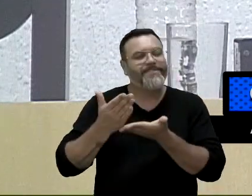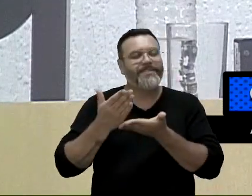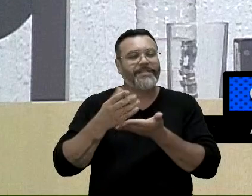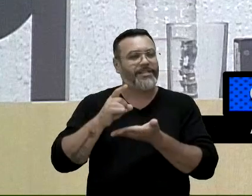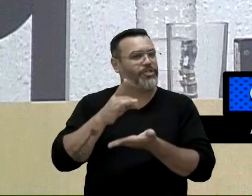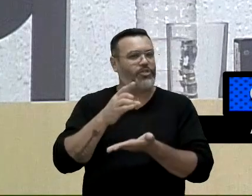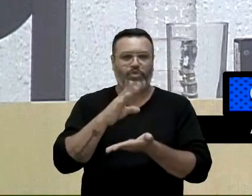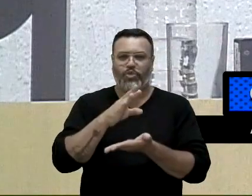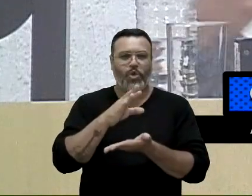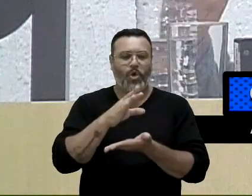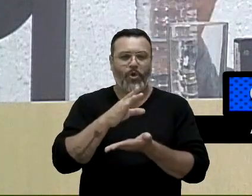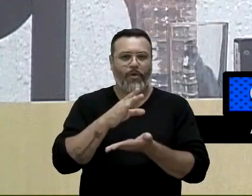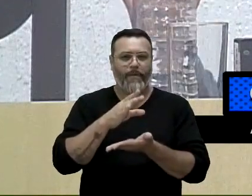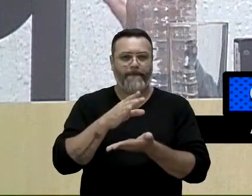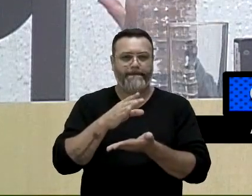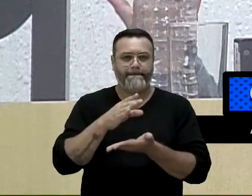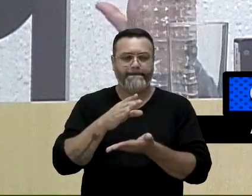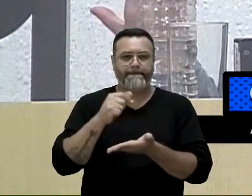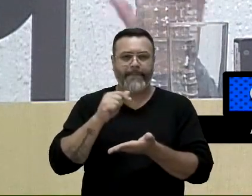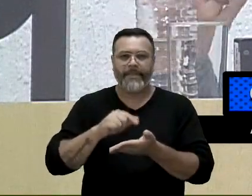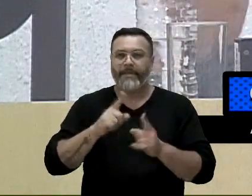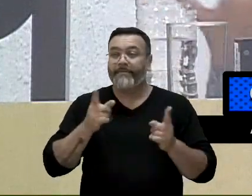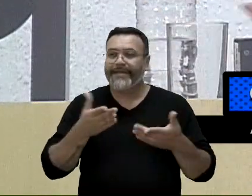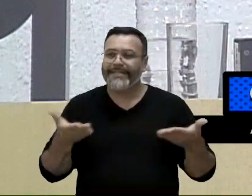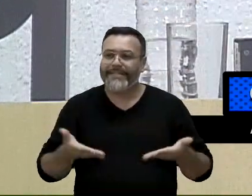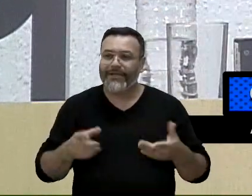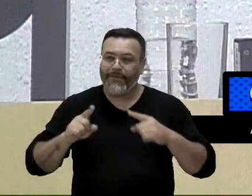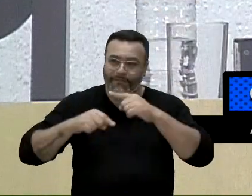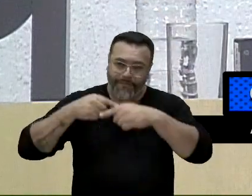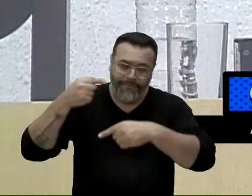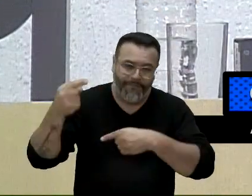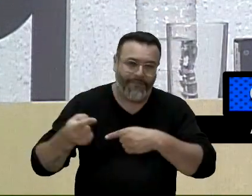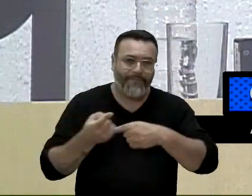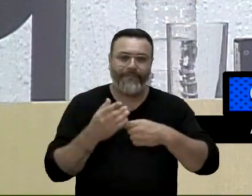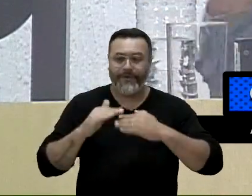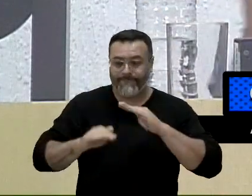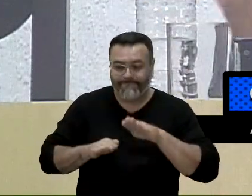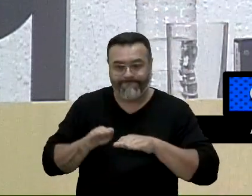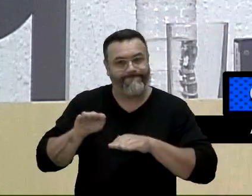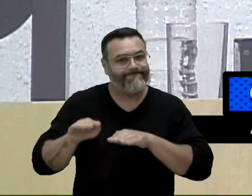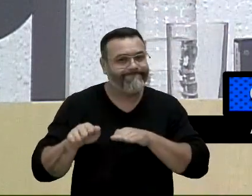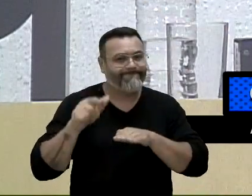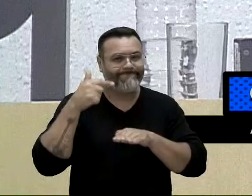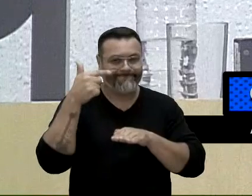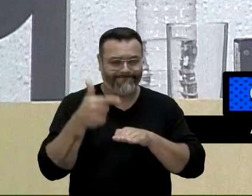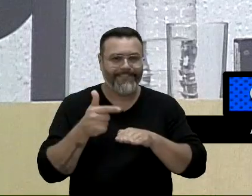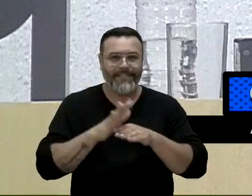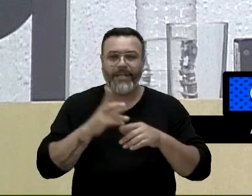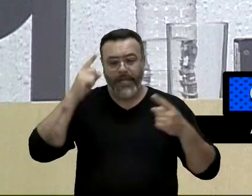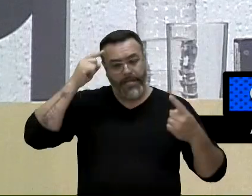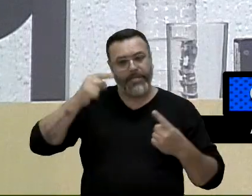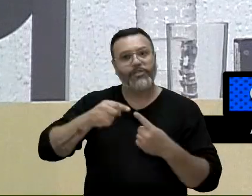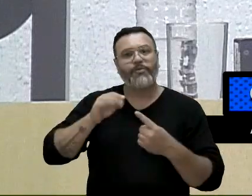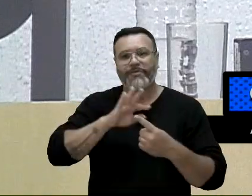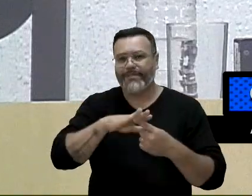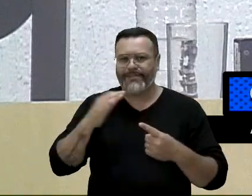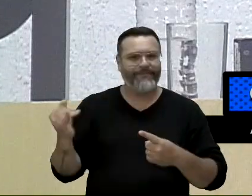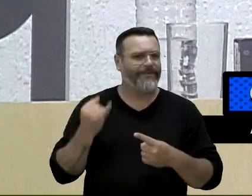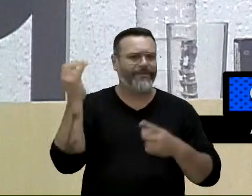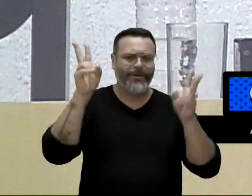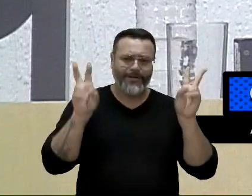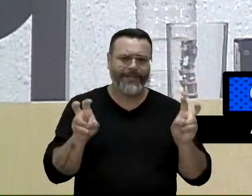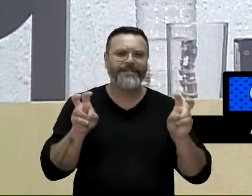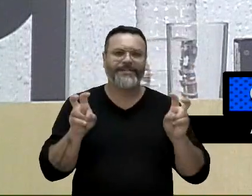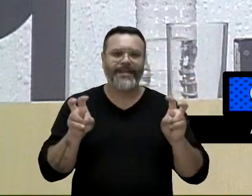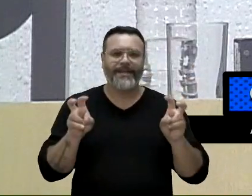nós iremos agora para o nosso próximo passo, né? Essa audiência tem um objetivo, além de falar desse tema muito importante, é que a